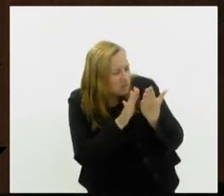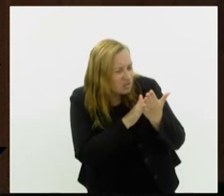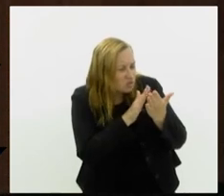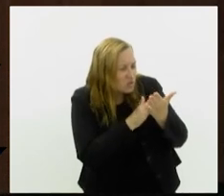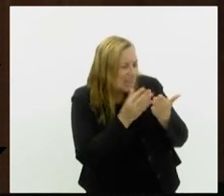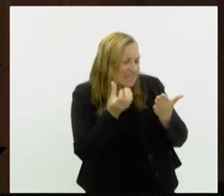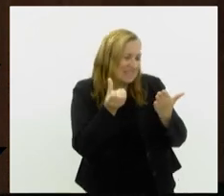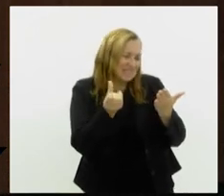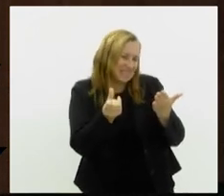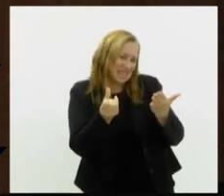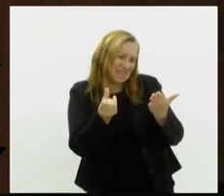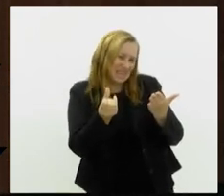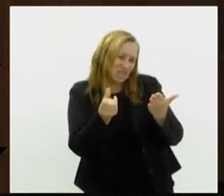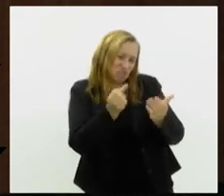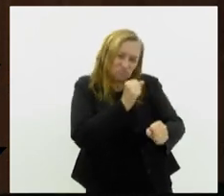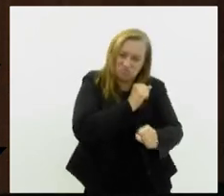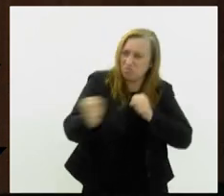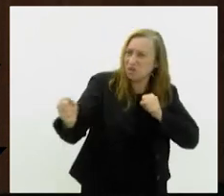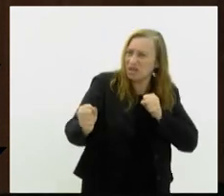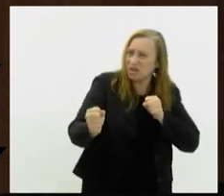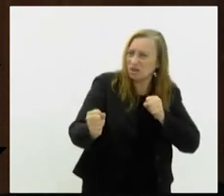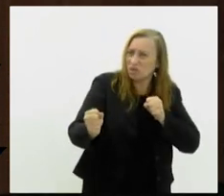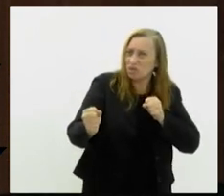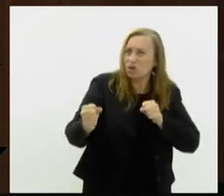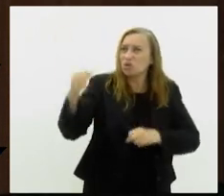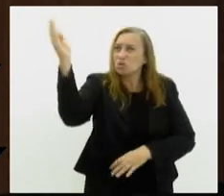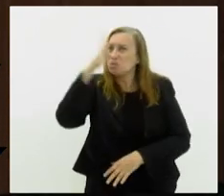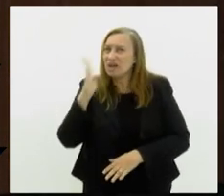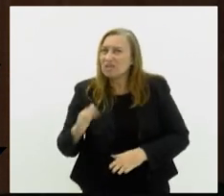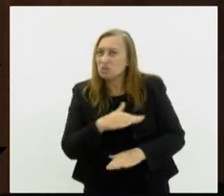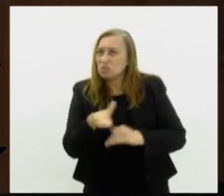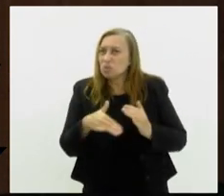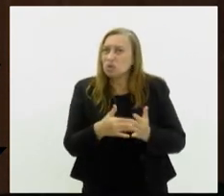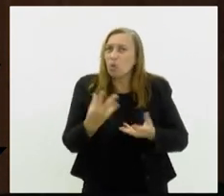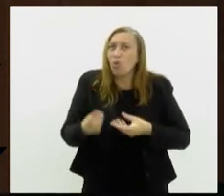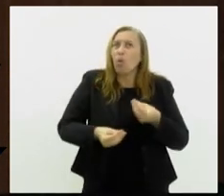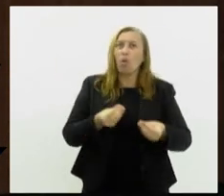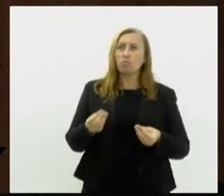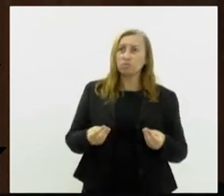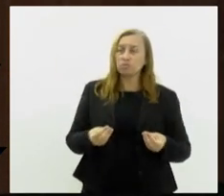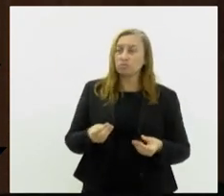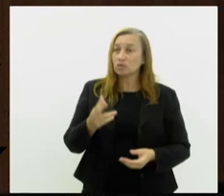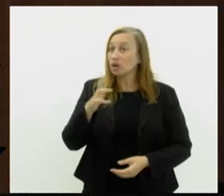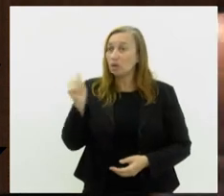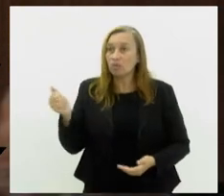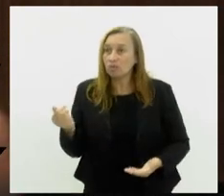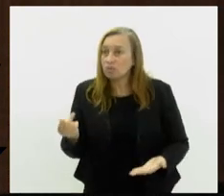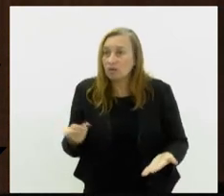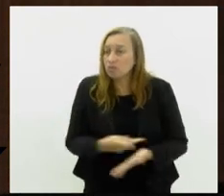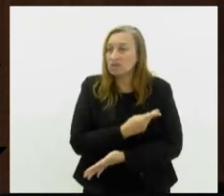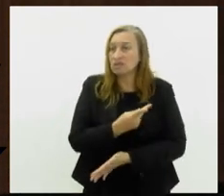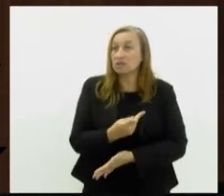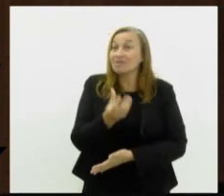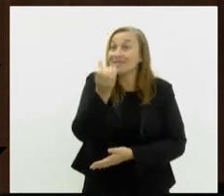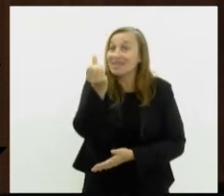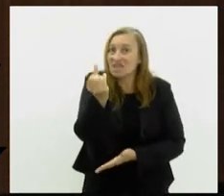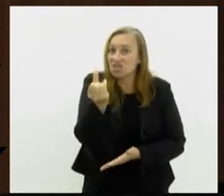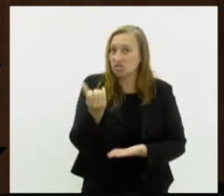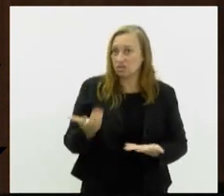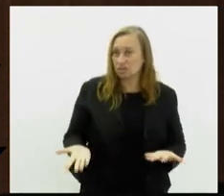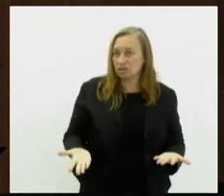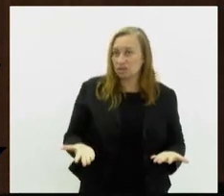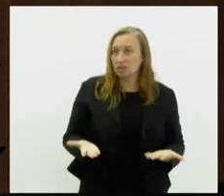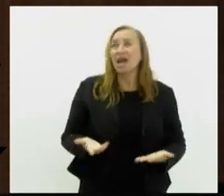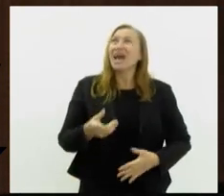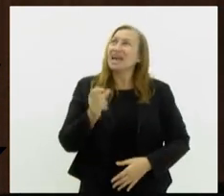acho que foram seis, notas de repúdio do Brasil inteiro. Eu nunca vi isso acontecer com secretária do Rio de Janeiro. Ela conseguiu ter 6 notas de repúdio. Ela deve